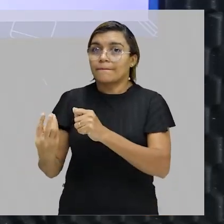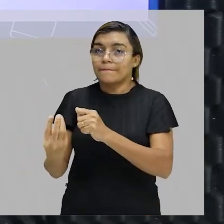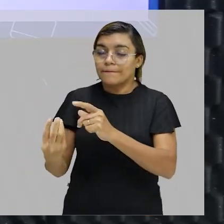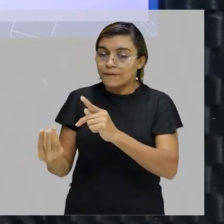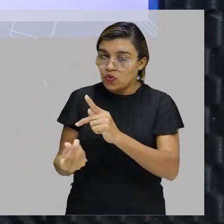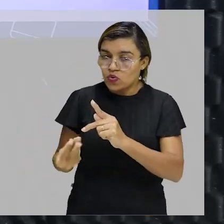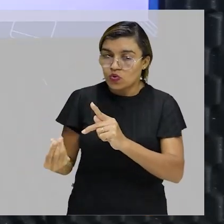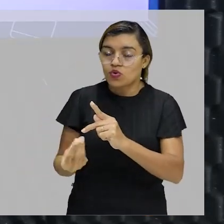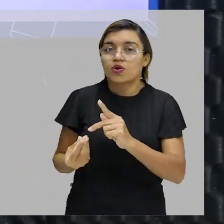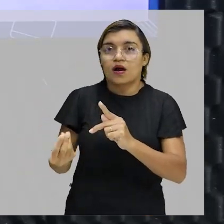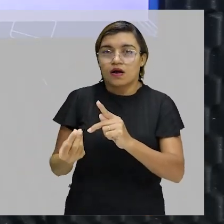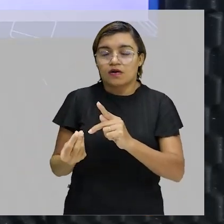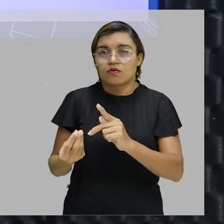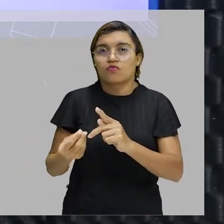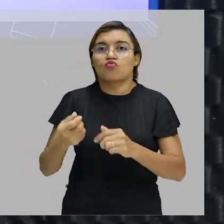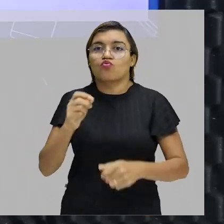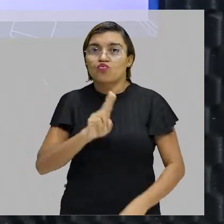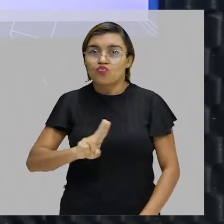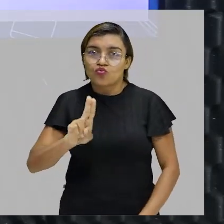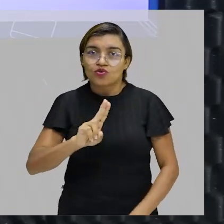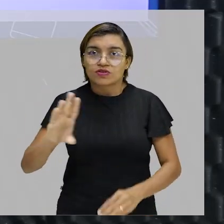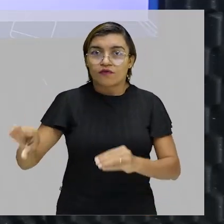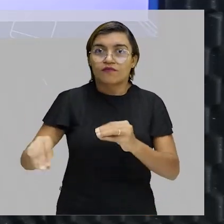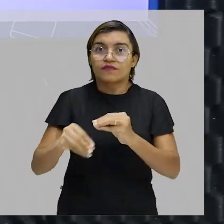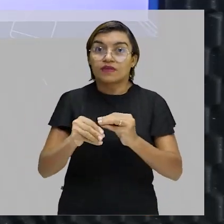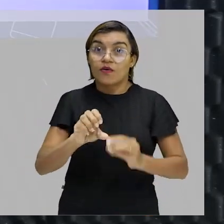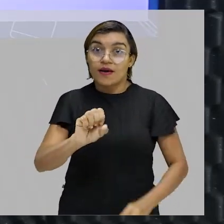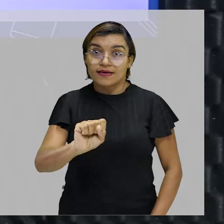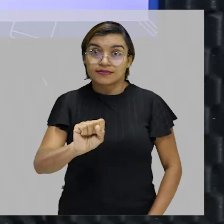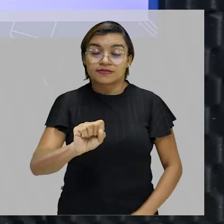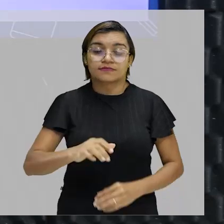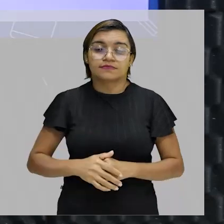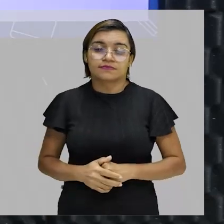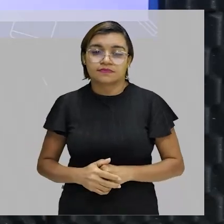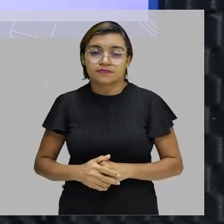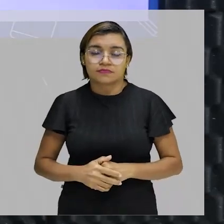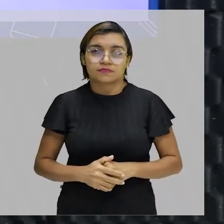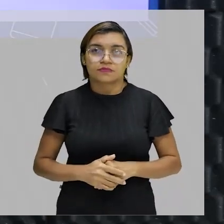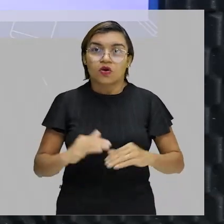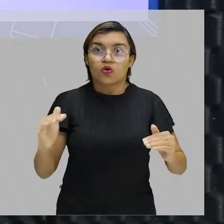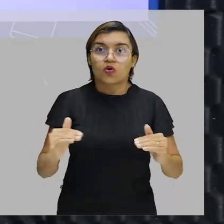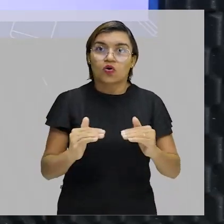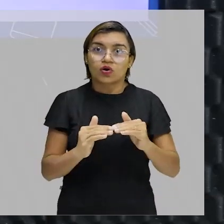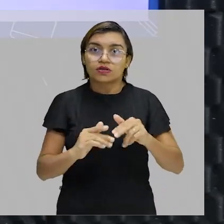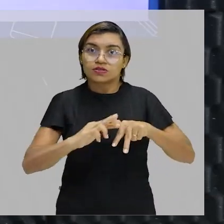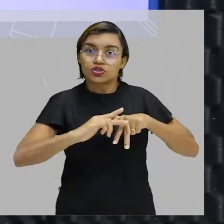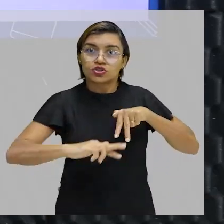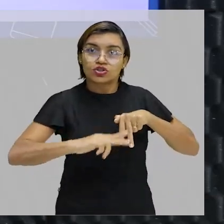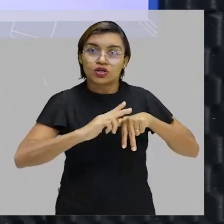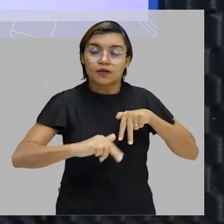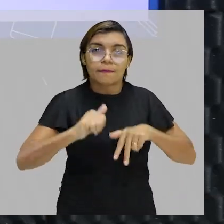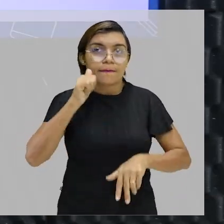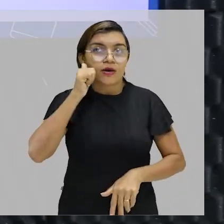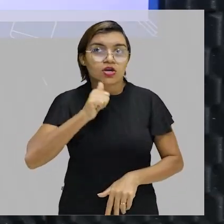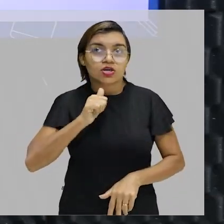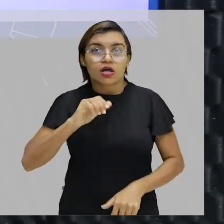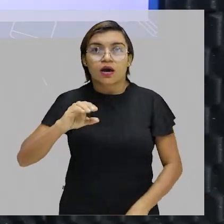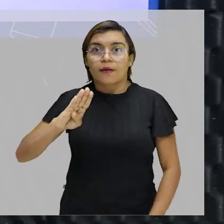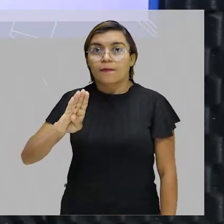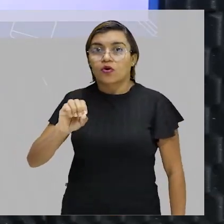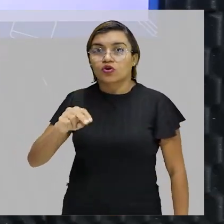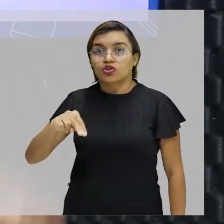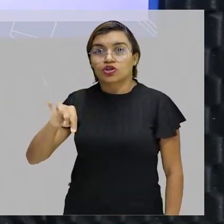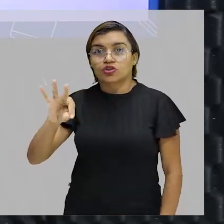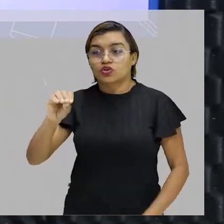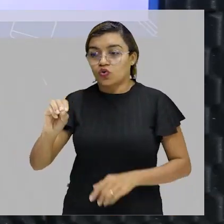de número. Agora, quando é concordância de gênero, eu não posso dizer menina bonito, porque bonito é o